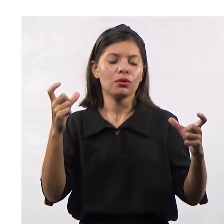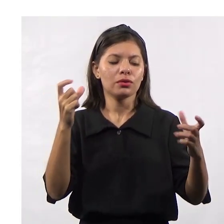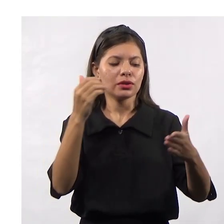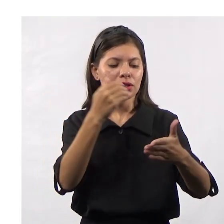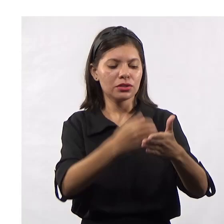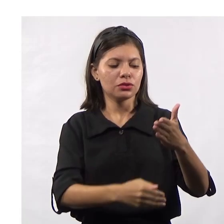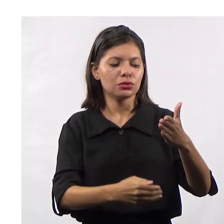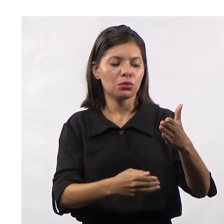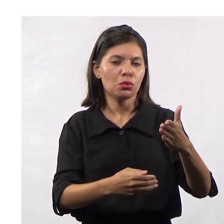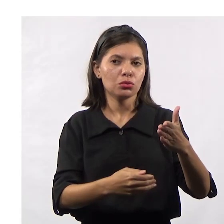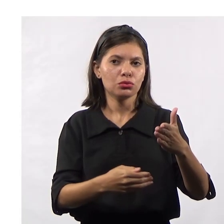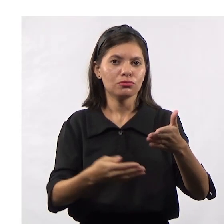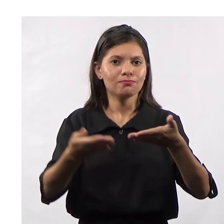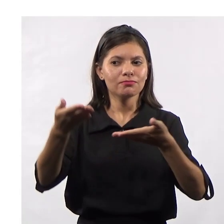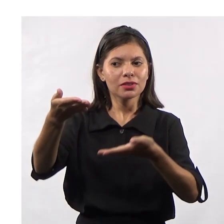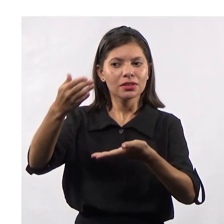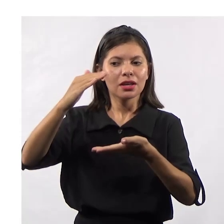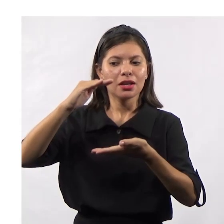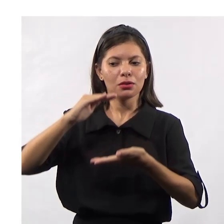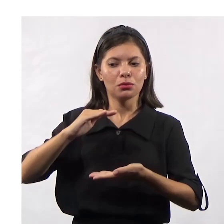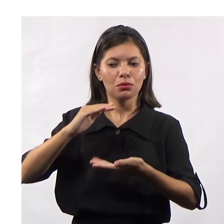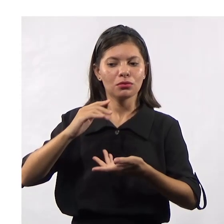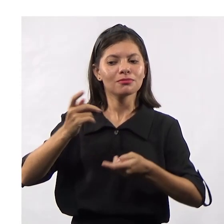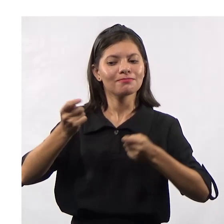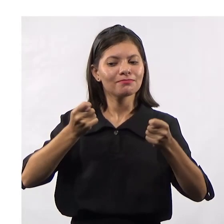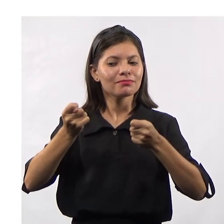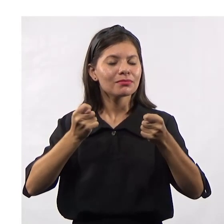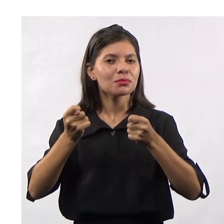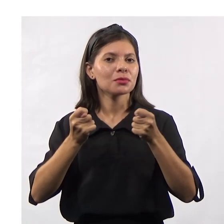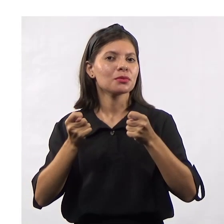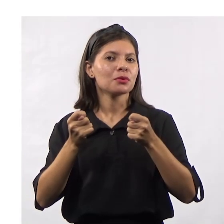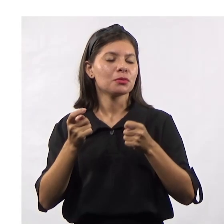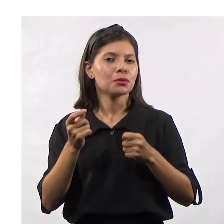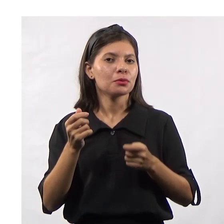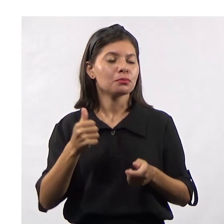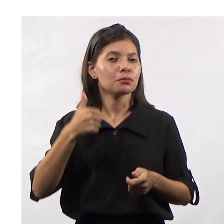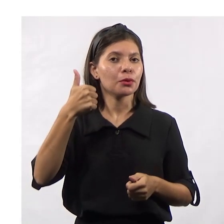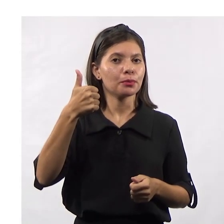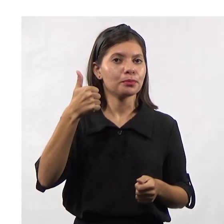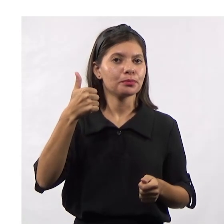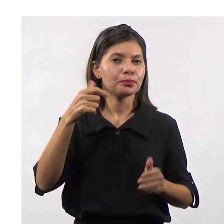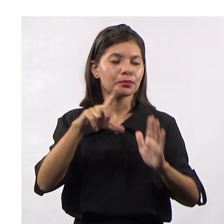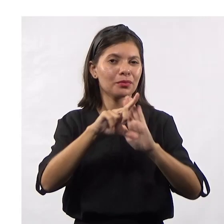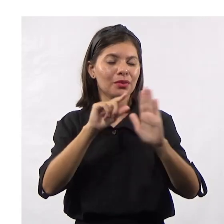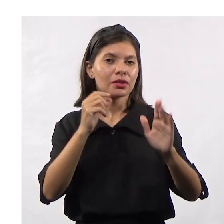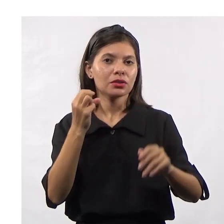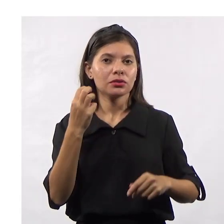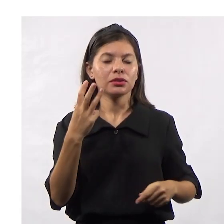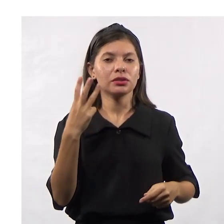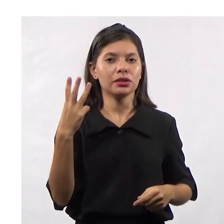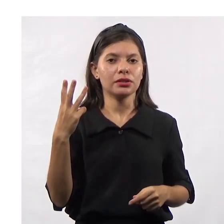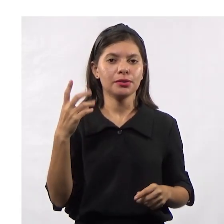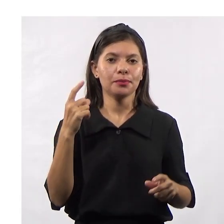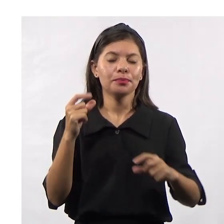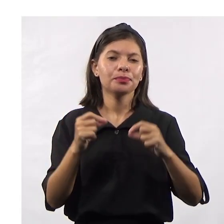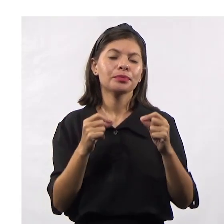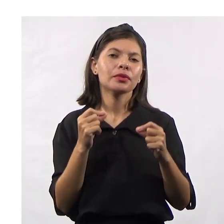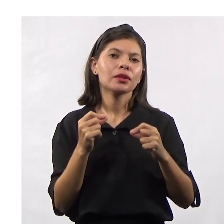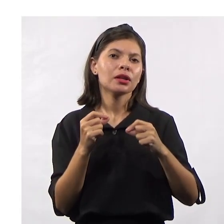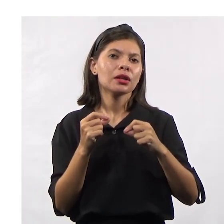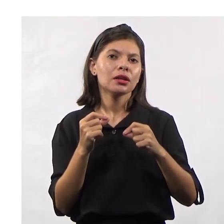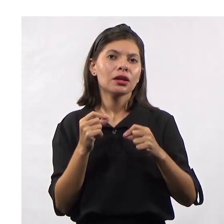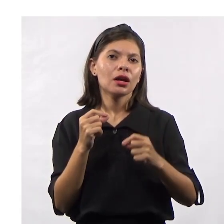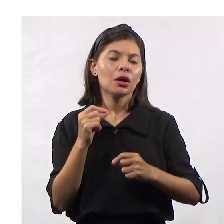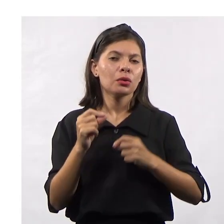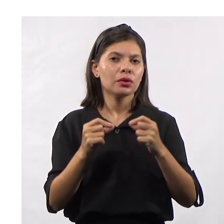de julgamento e maior retorno econômico nos termos do artigo 33. Então, agora o que temos? Quais são